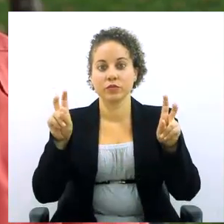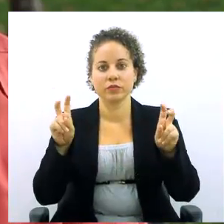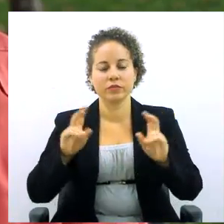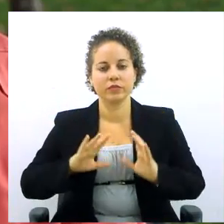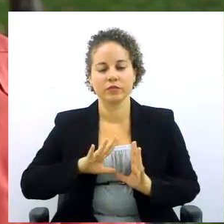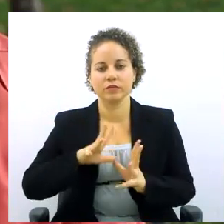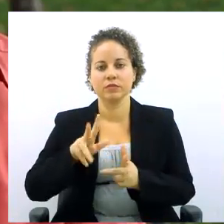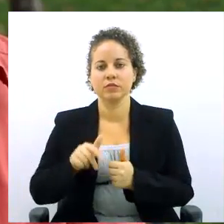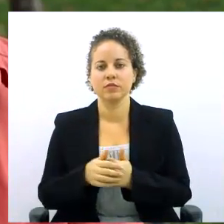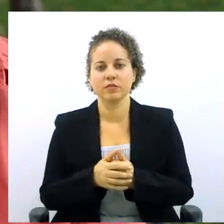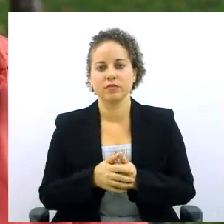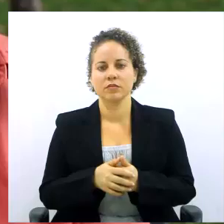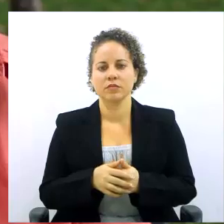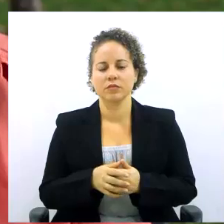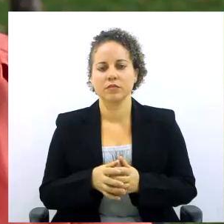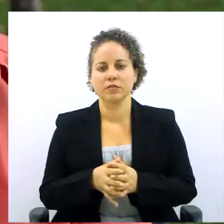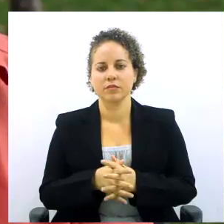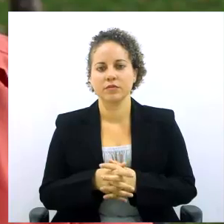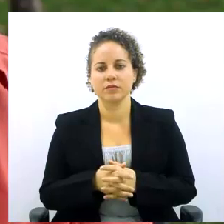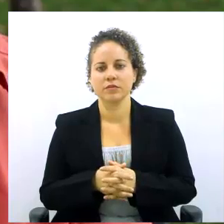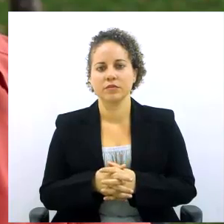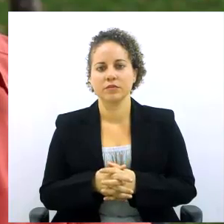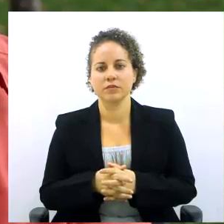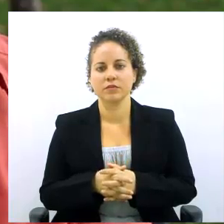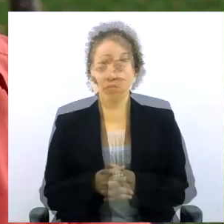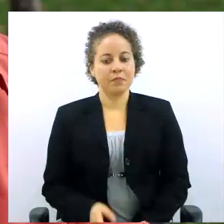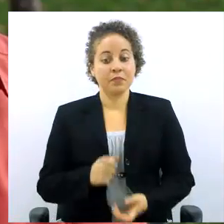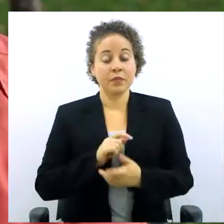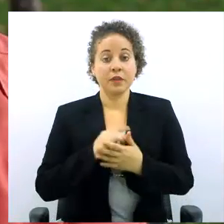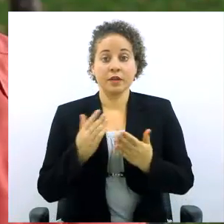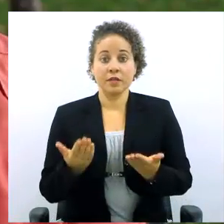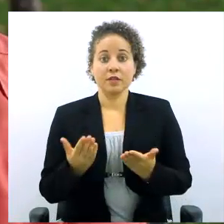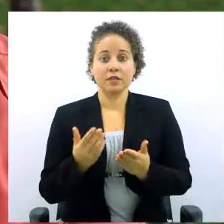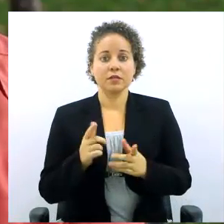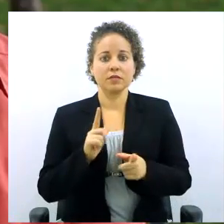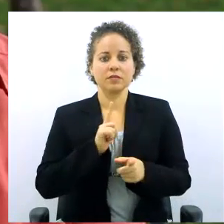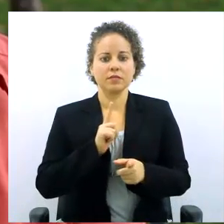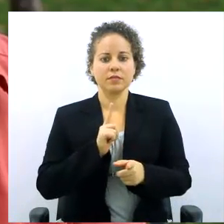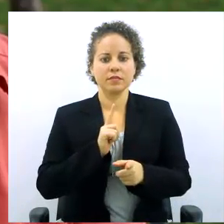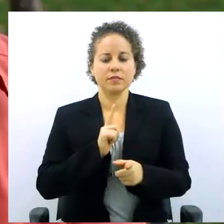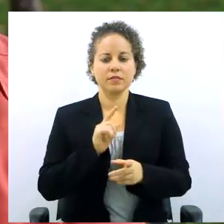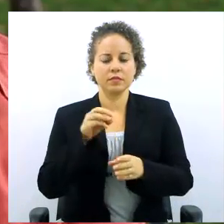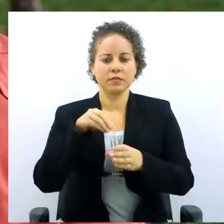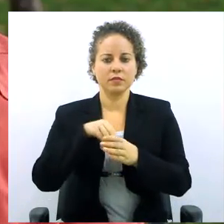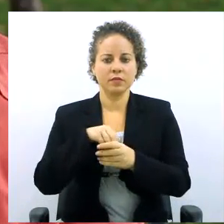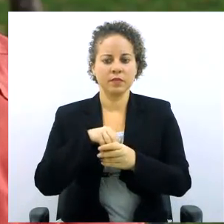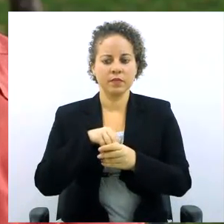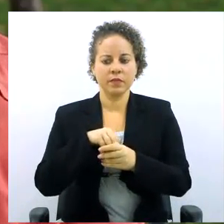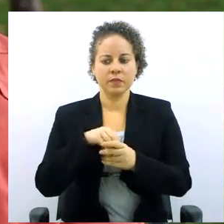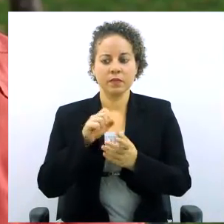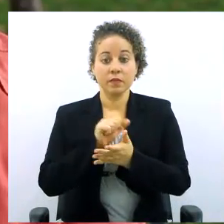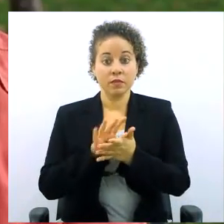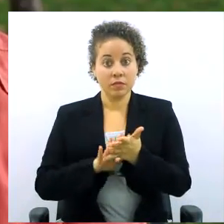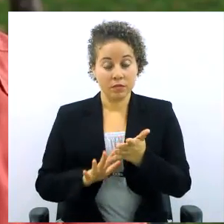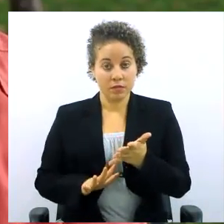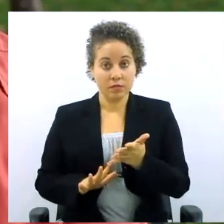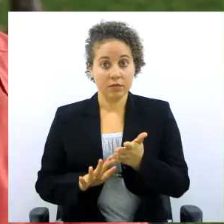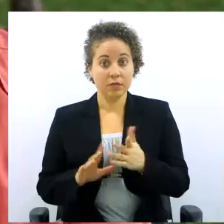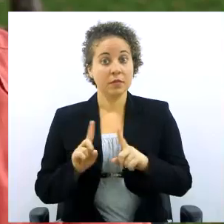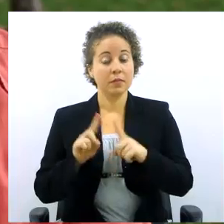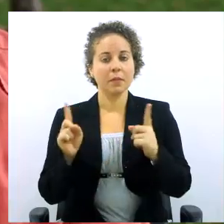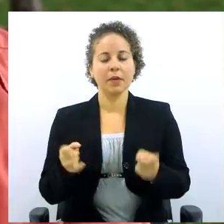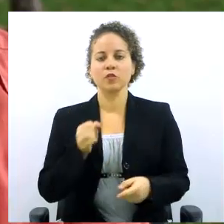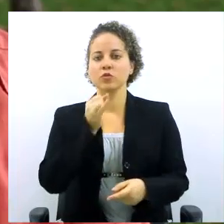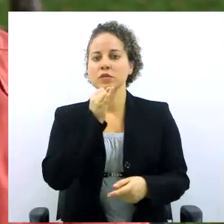nossa volta, né? A volta de numa determinada comunidade, né? Mas,